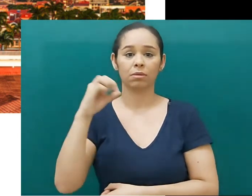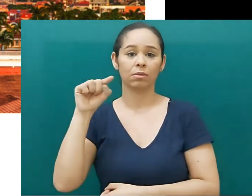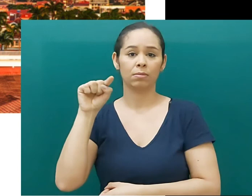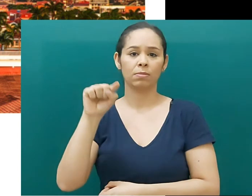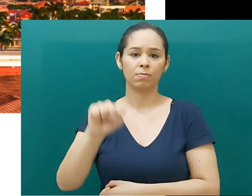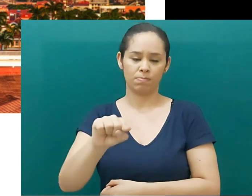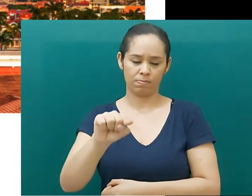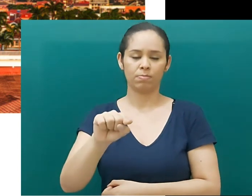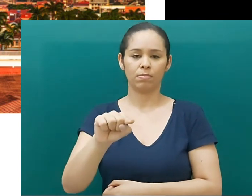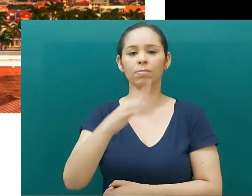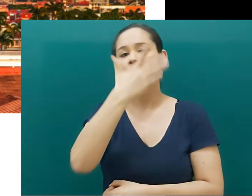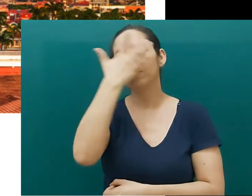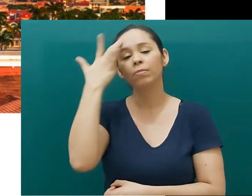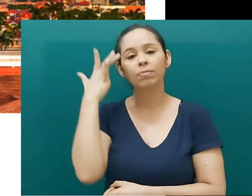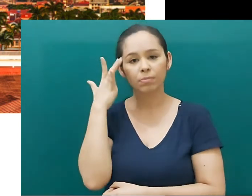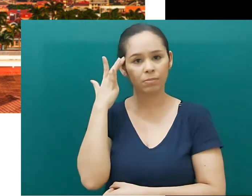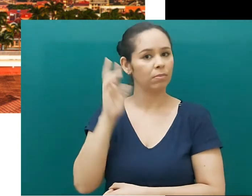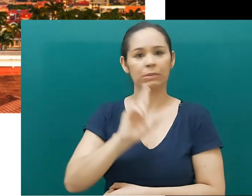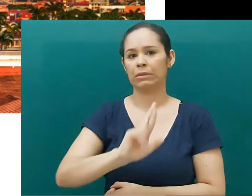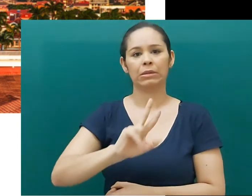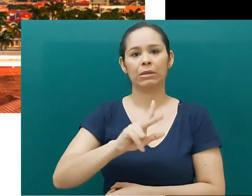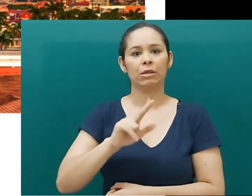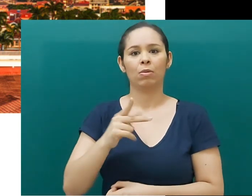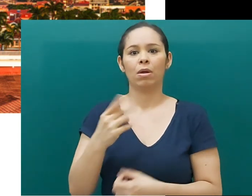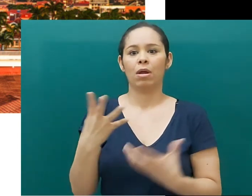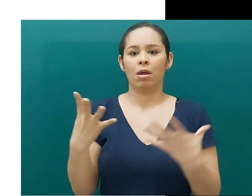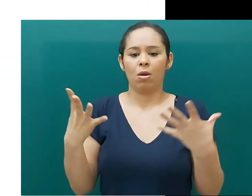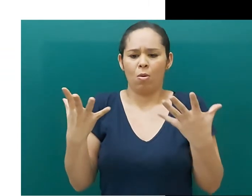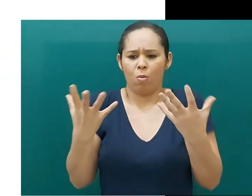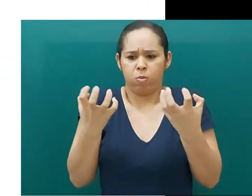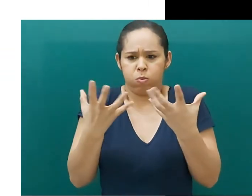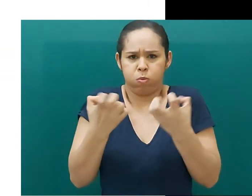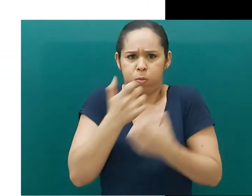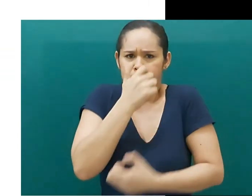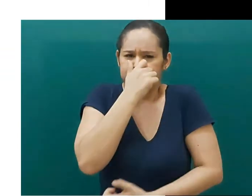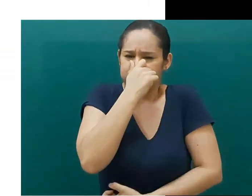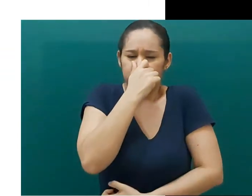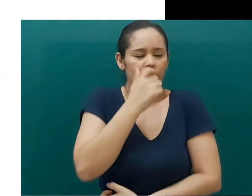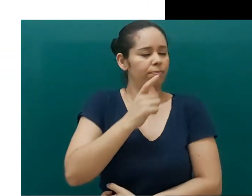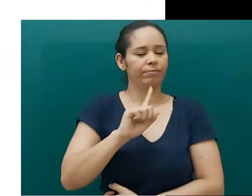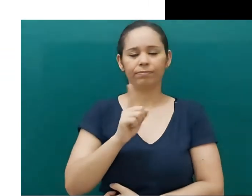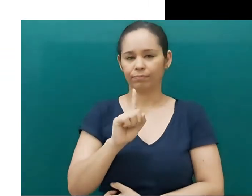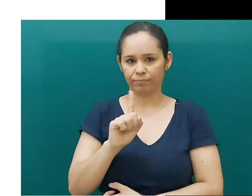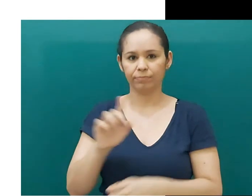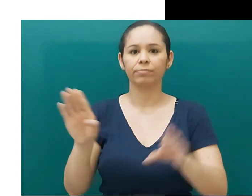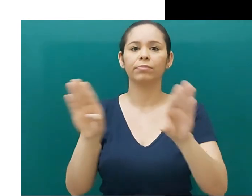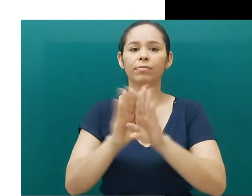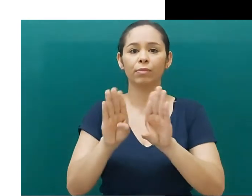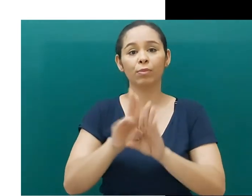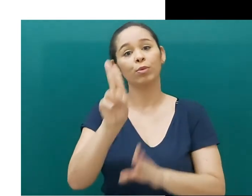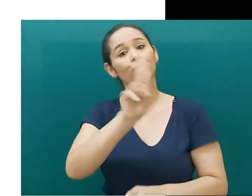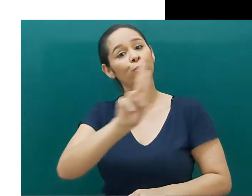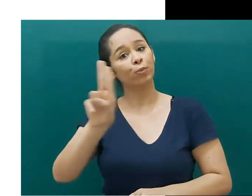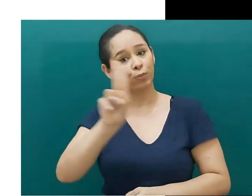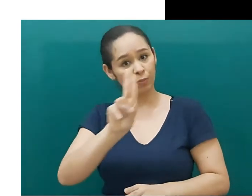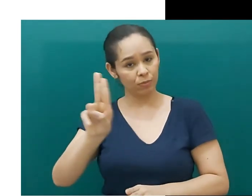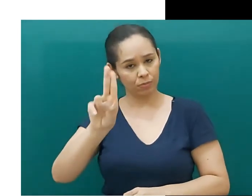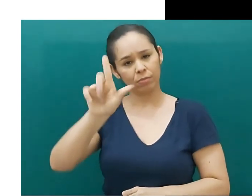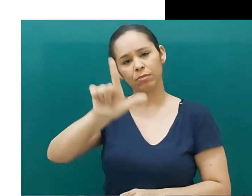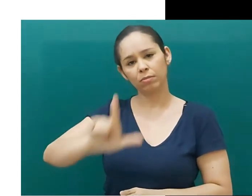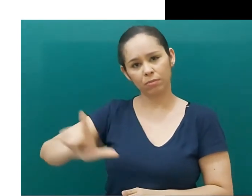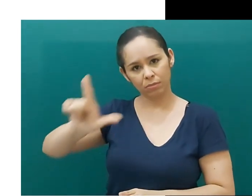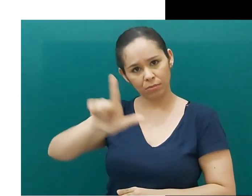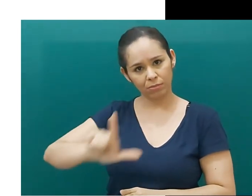habitantes, né? Não é uma região muito habitada. E aqui vão alguns nomes da